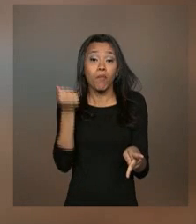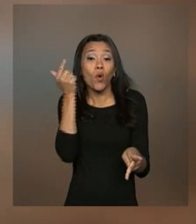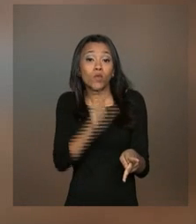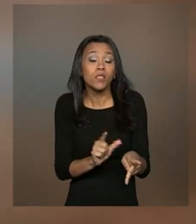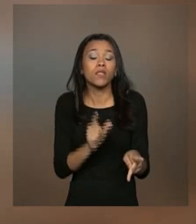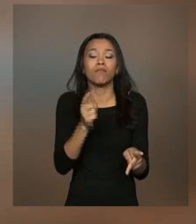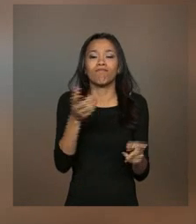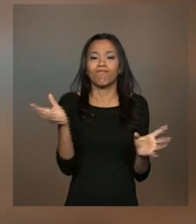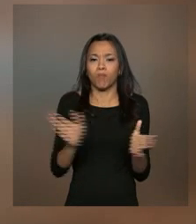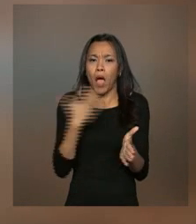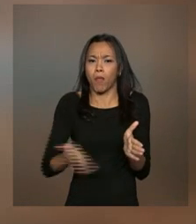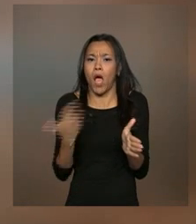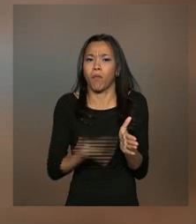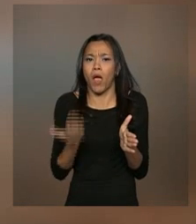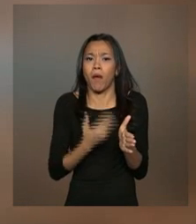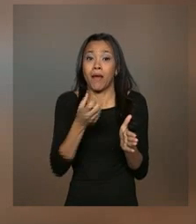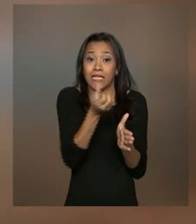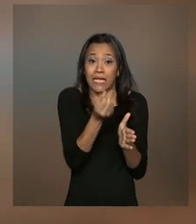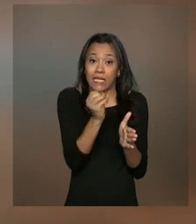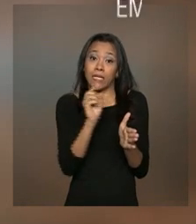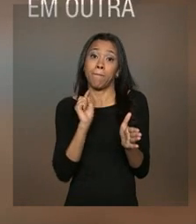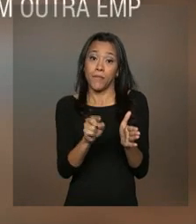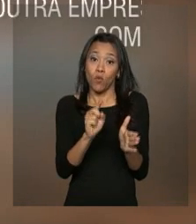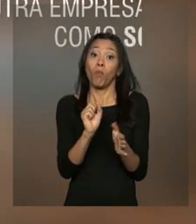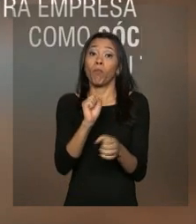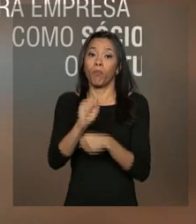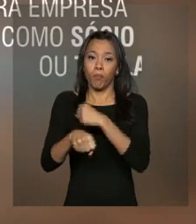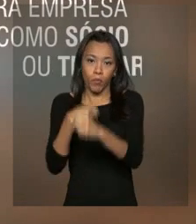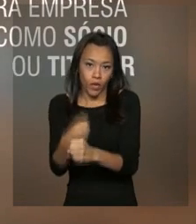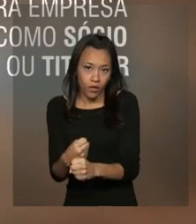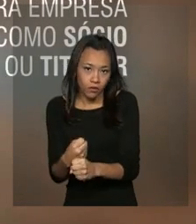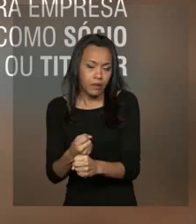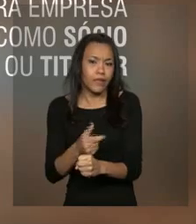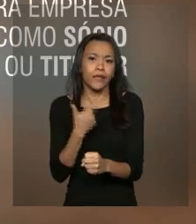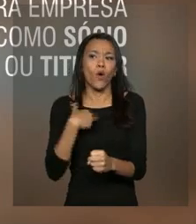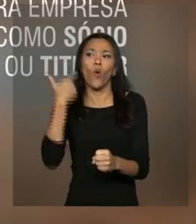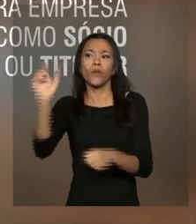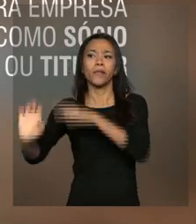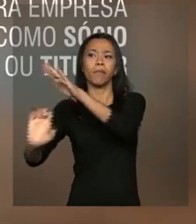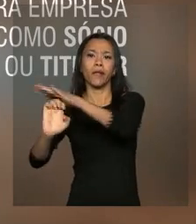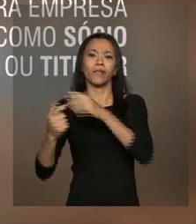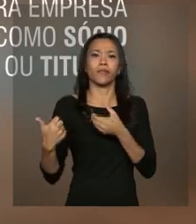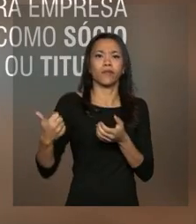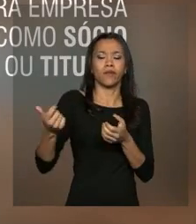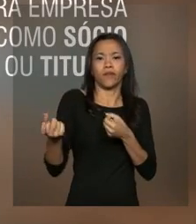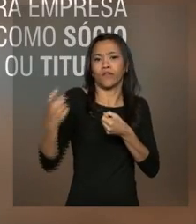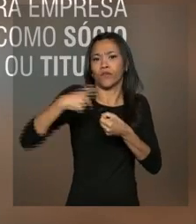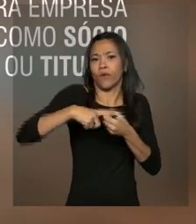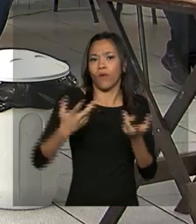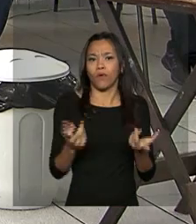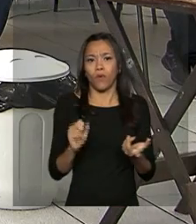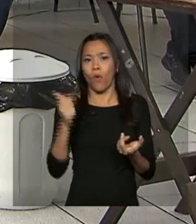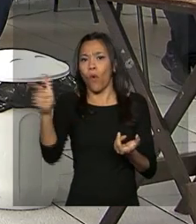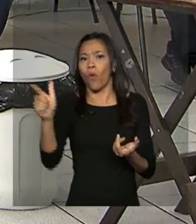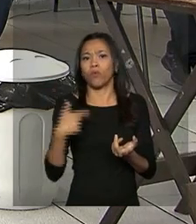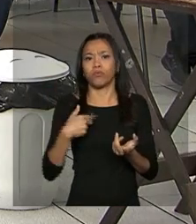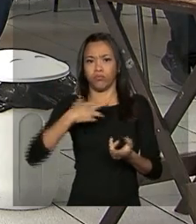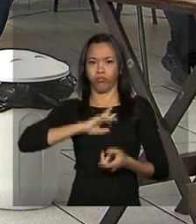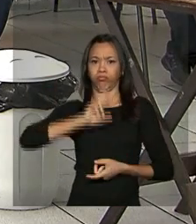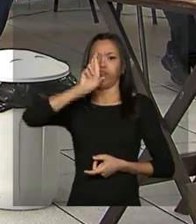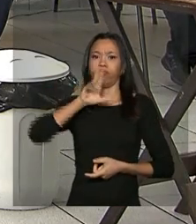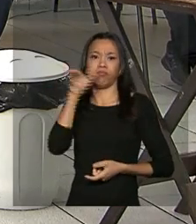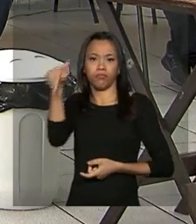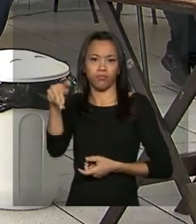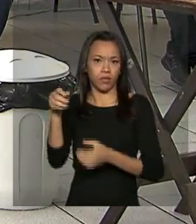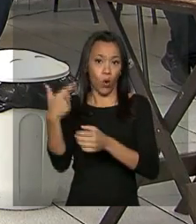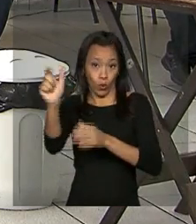no máximo R$ 60 mil por ano e não ter participação em outra empresa como sócio ou titular. E uma modalidade